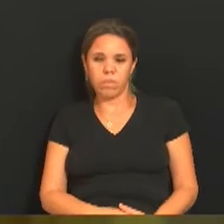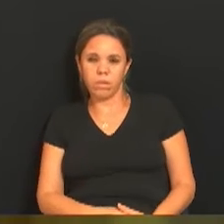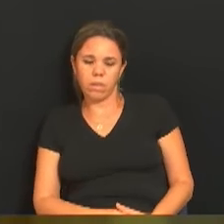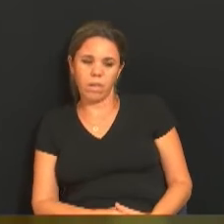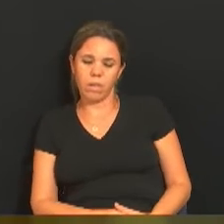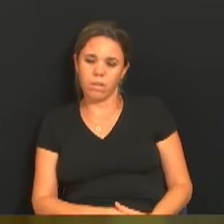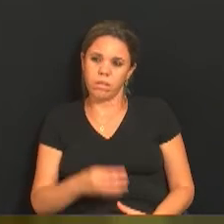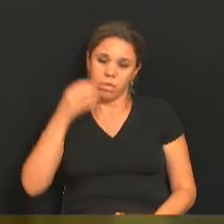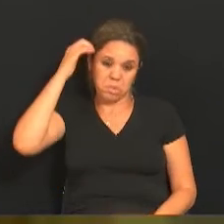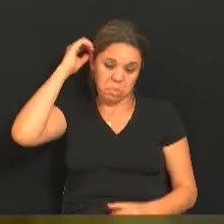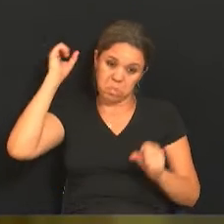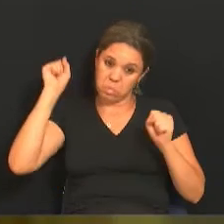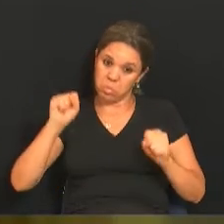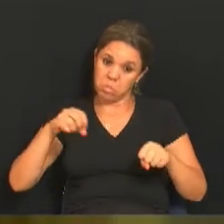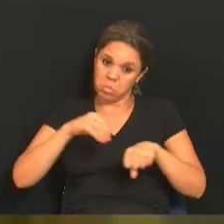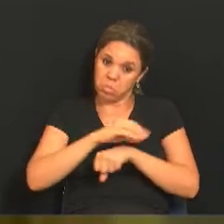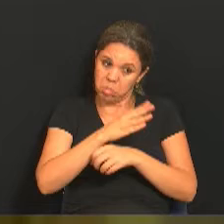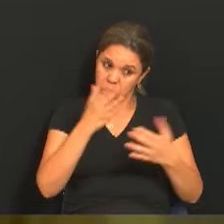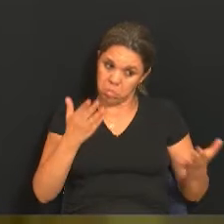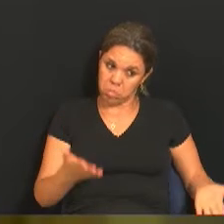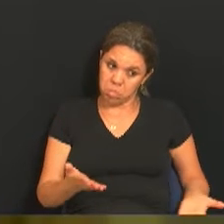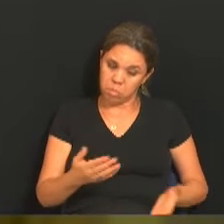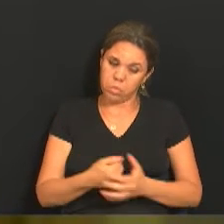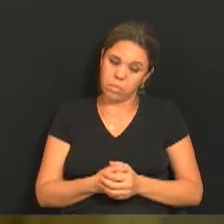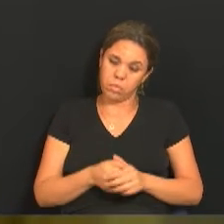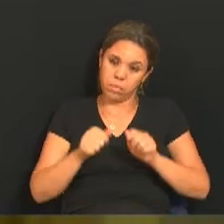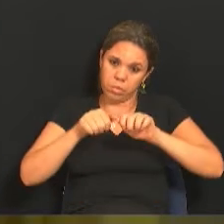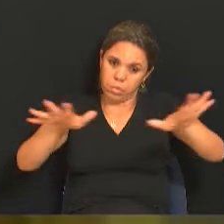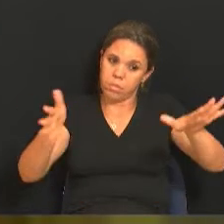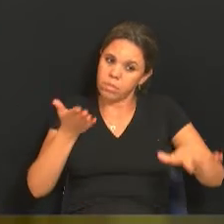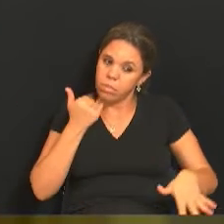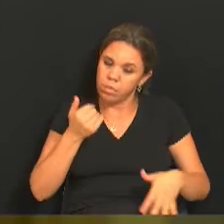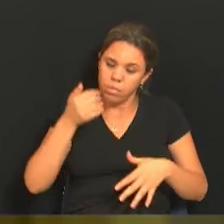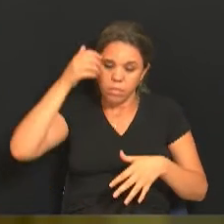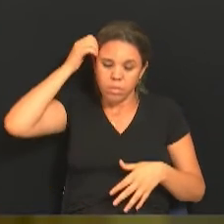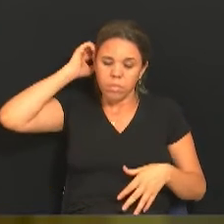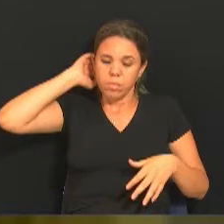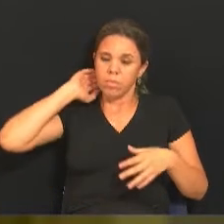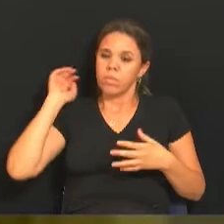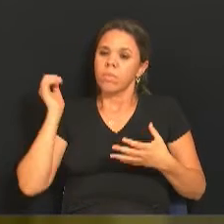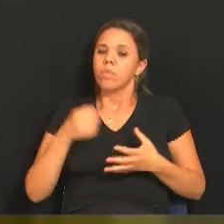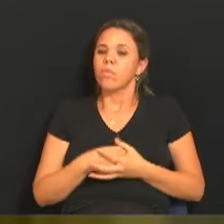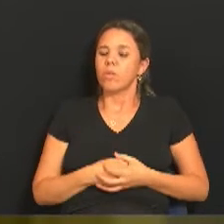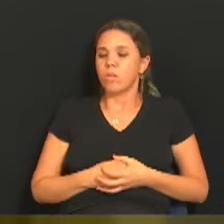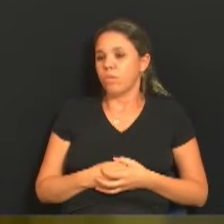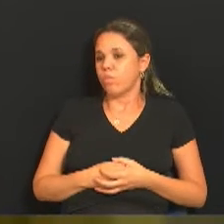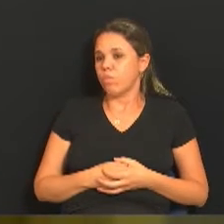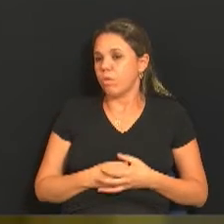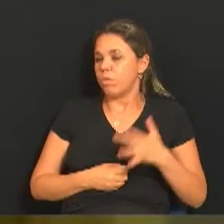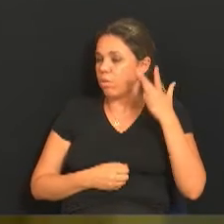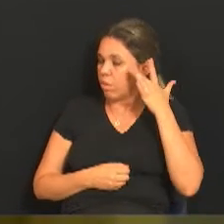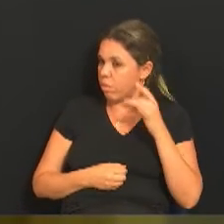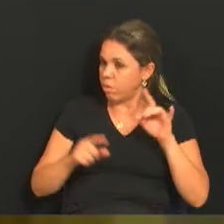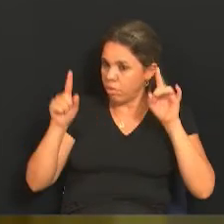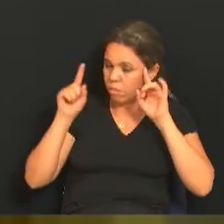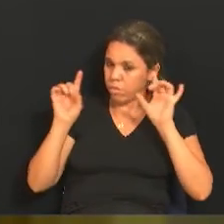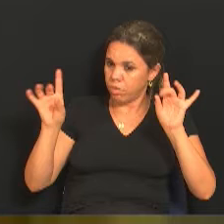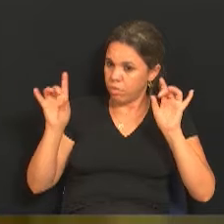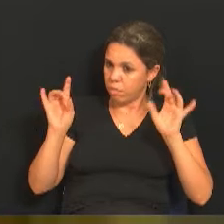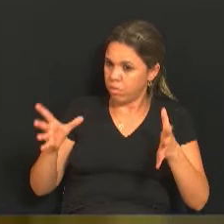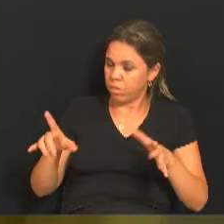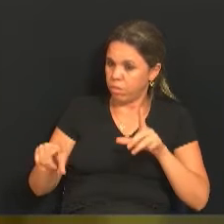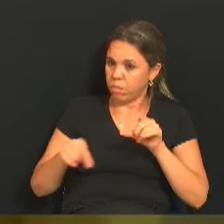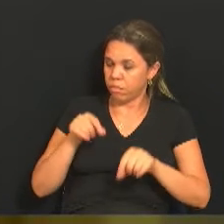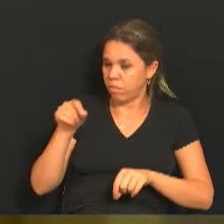pudessem trazer, né, e distribuir essa alimentação. Então, amanhã é um dia onde vamos poder ouvir a todos